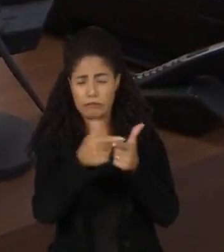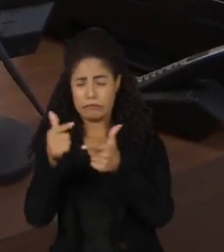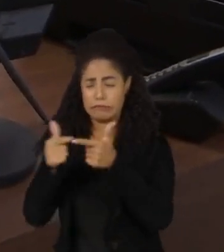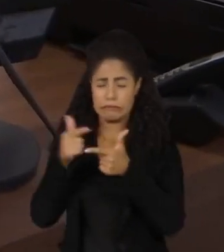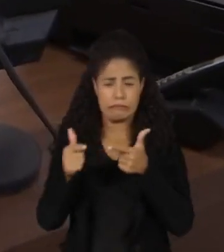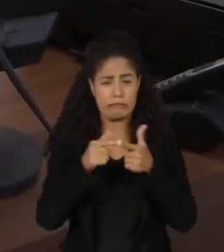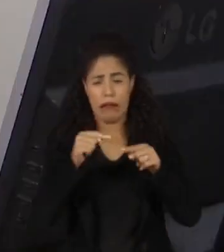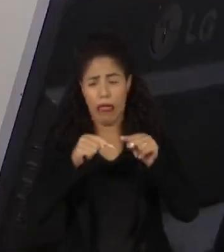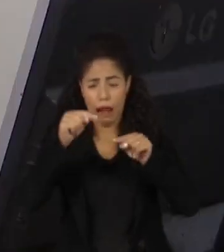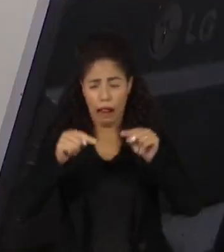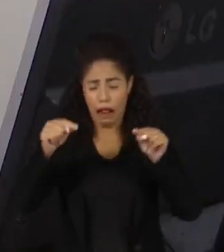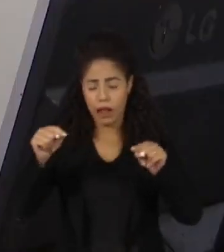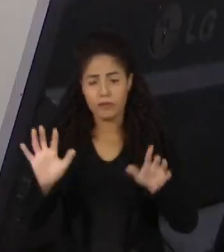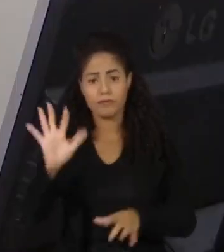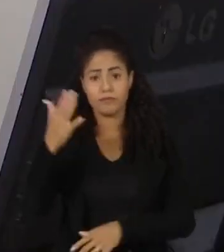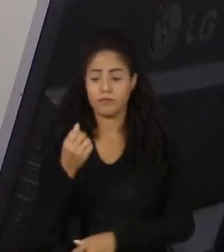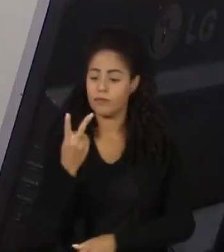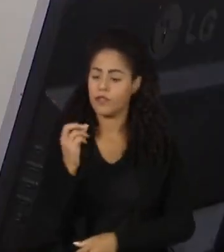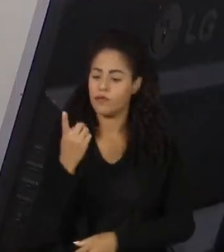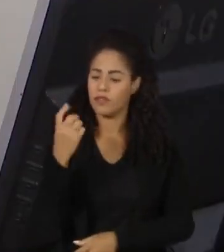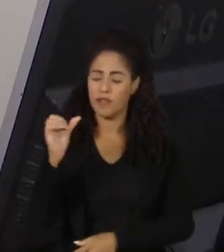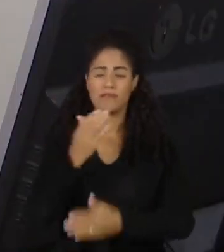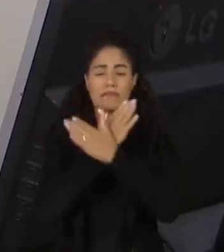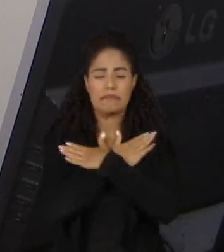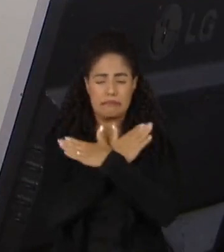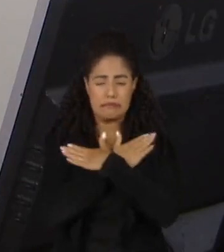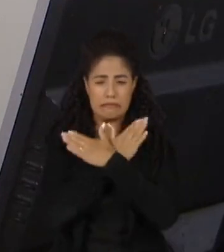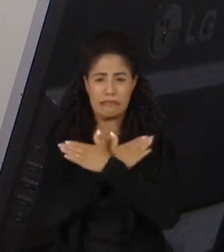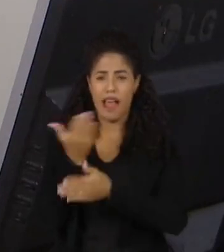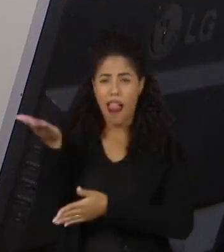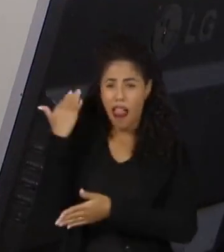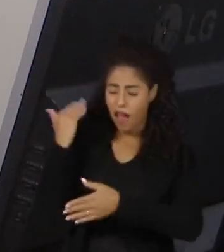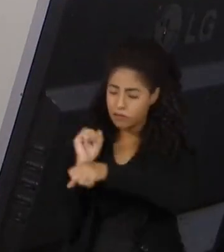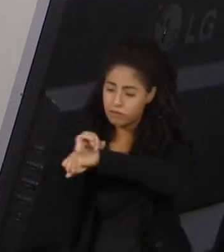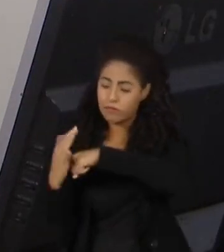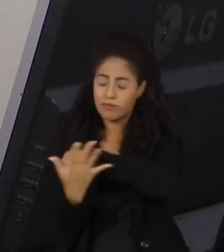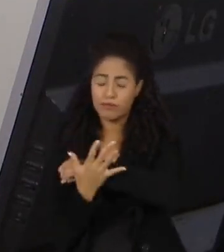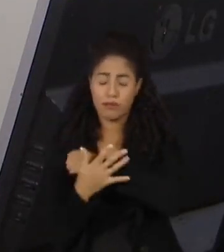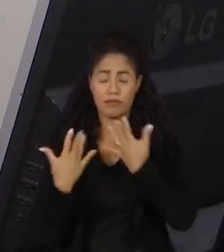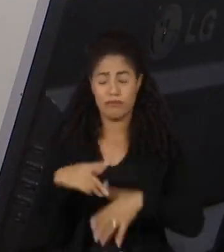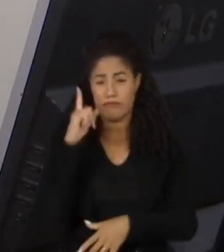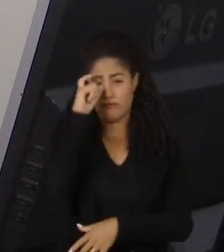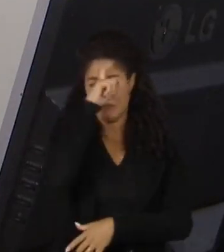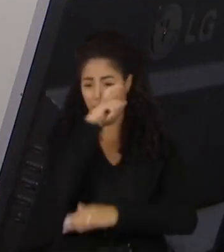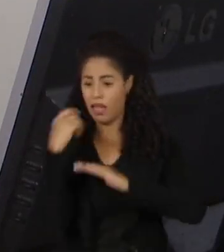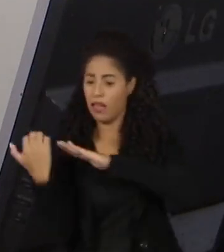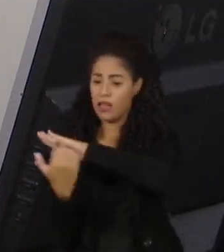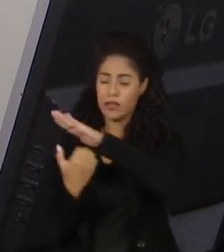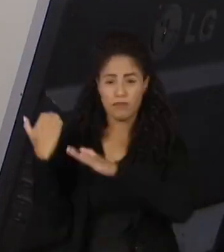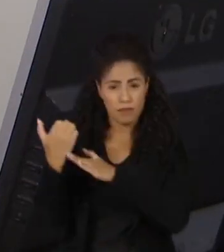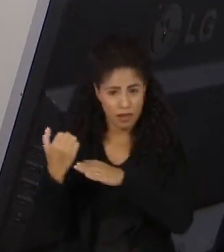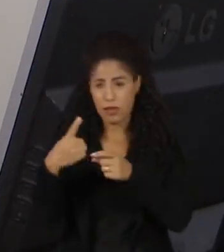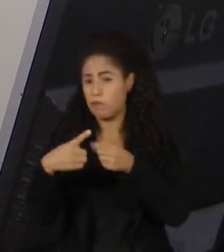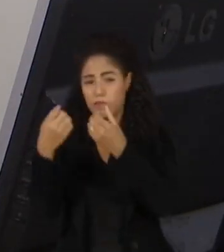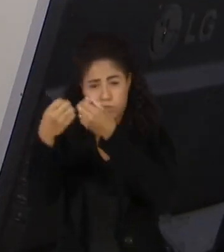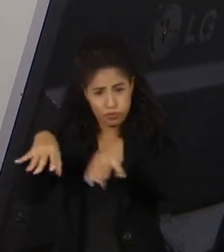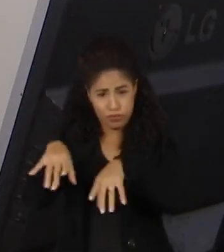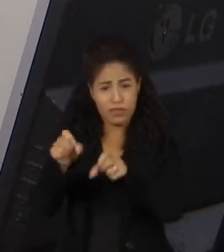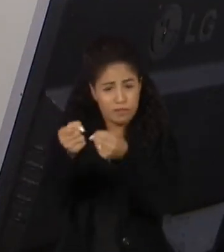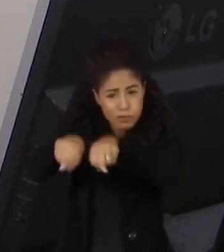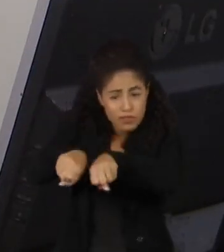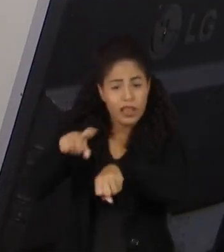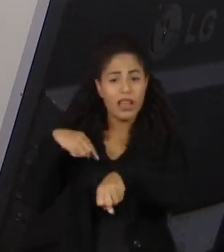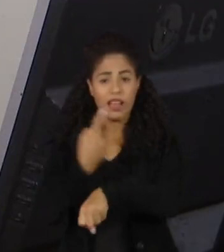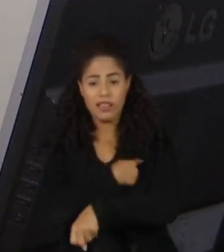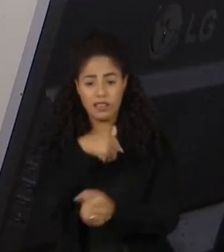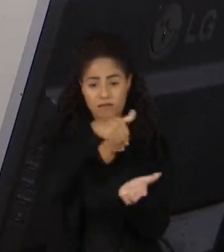do que altos. Em 2019 eu fiquei desempregado, no meio da pandemia, a empresa que eu trabalhava faliu, e aí todos nós